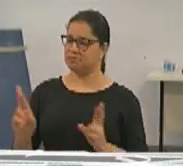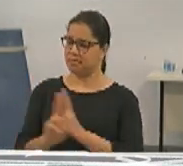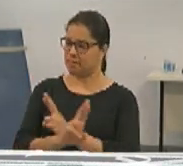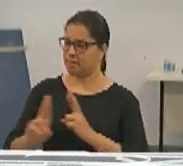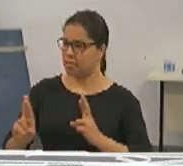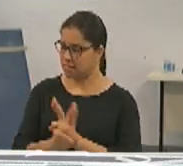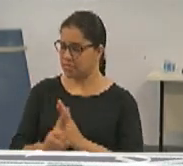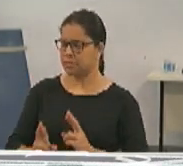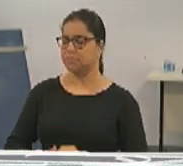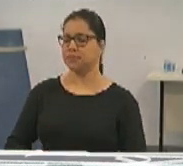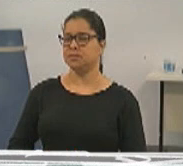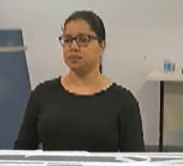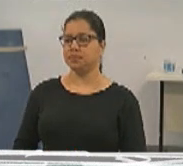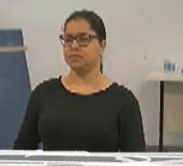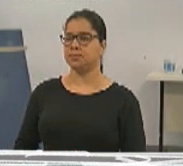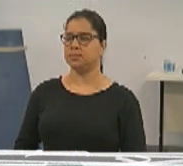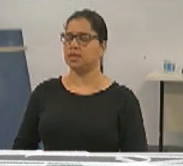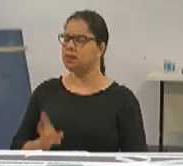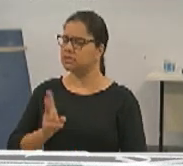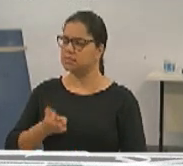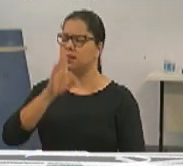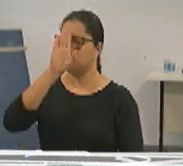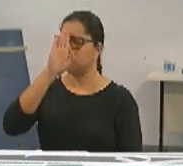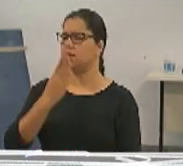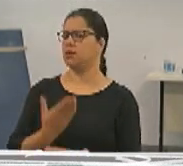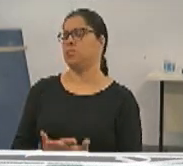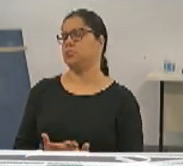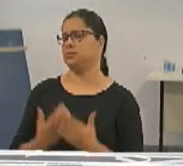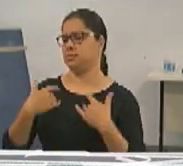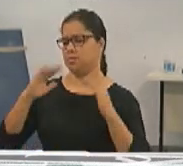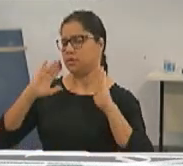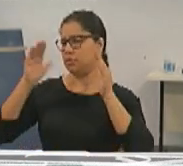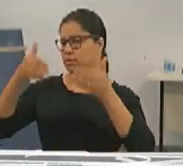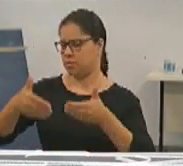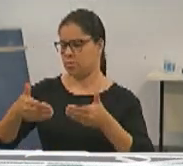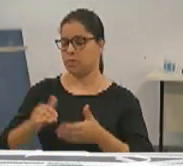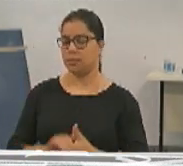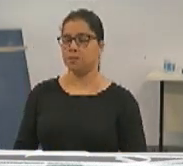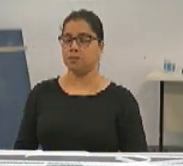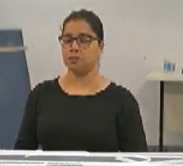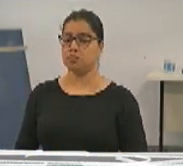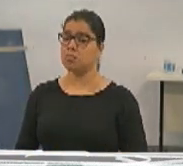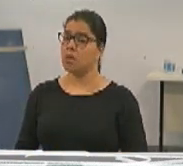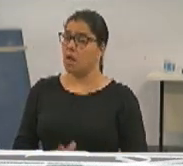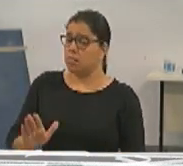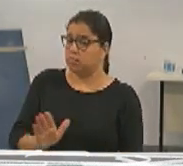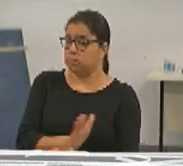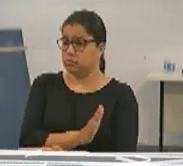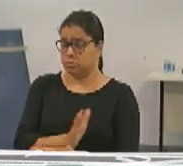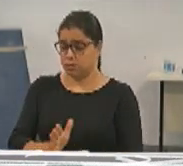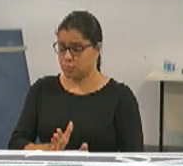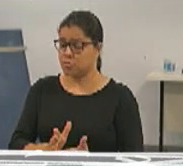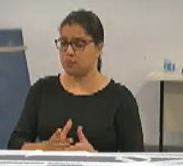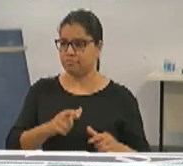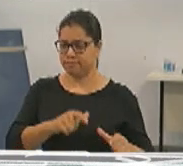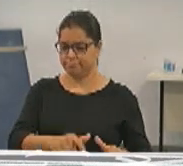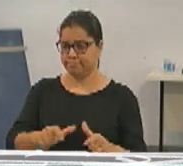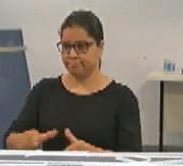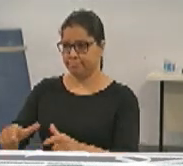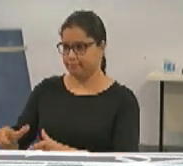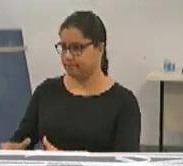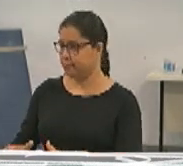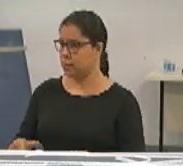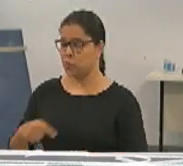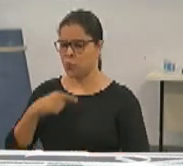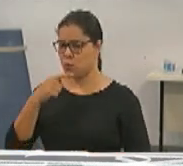boa relação. Eu sempre acreditei nisso, né? Existem alguns setores, evidentemente, que eu não tive